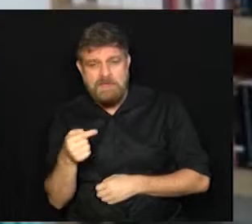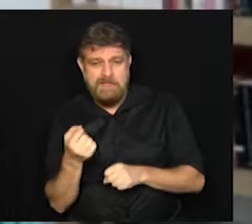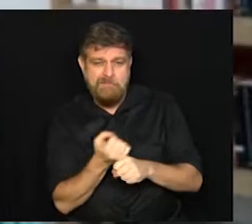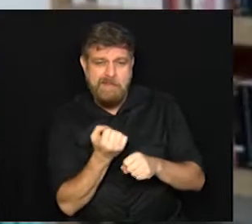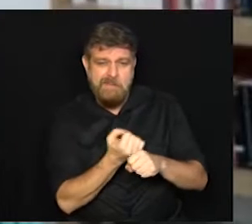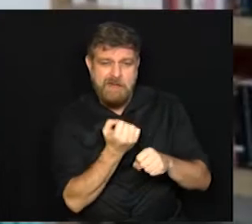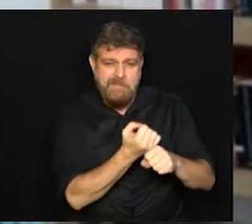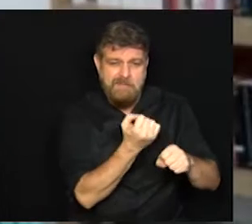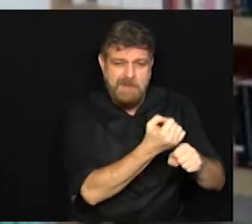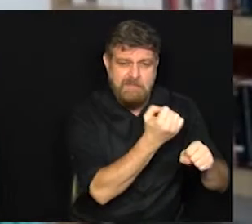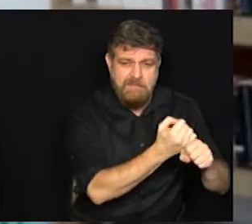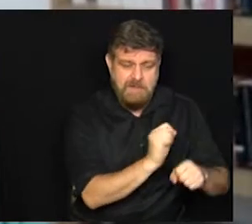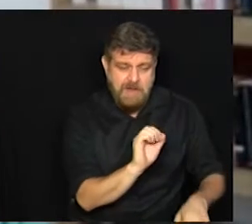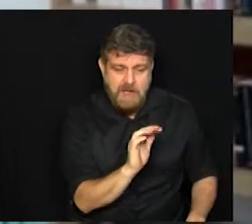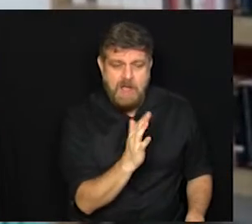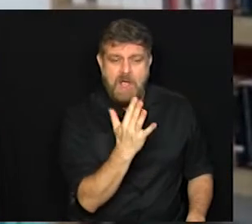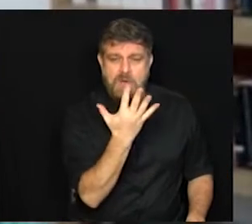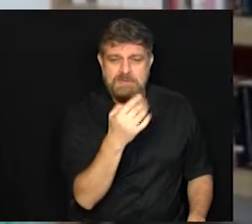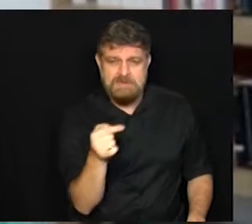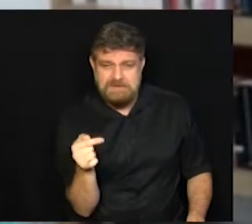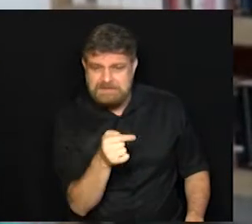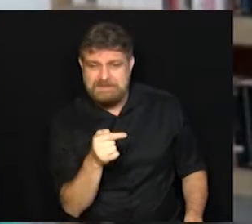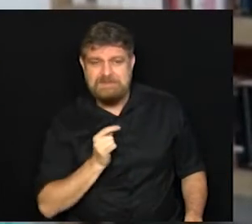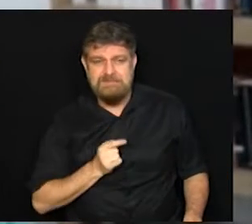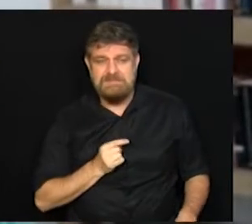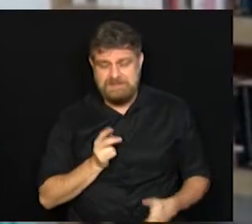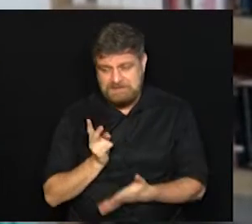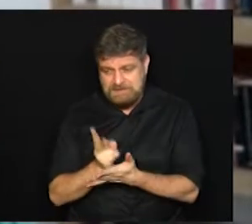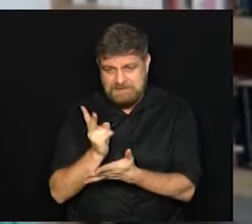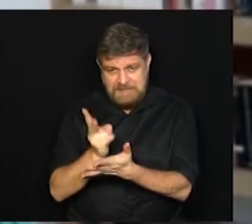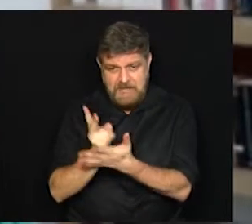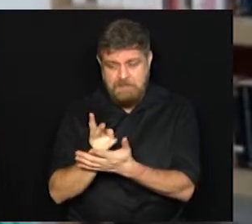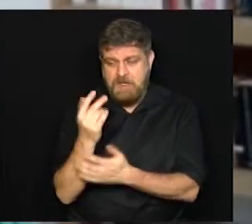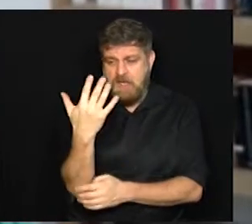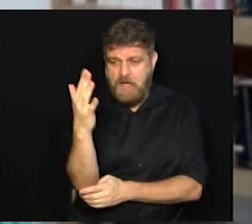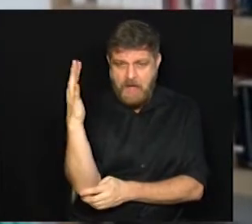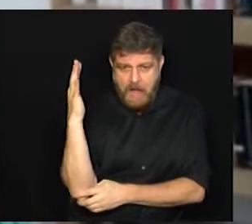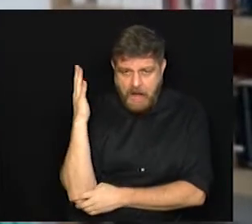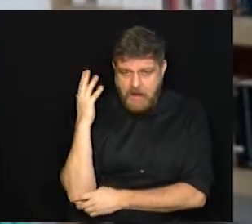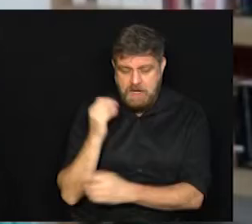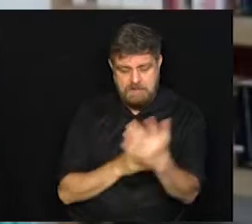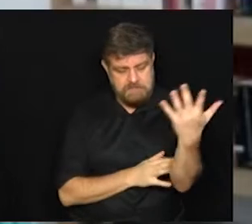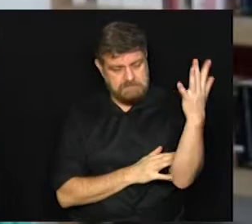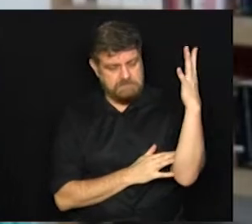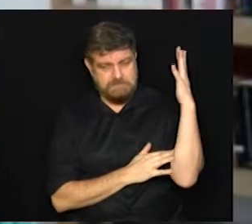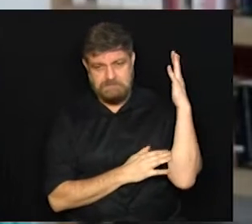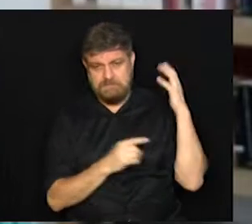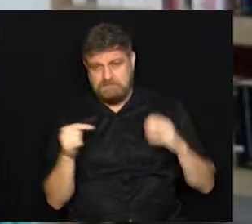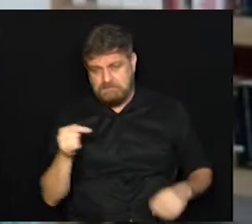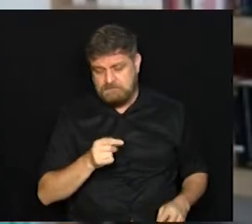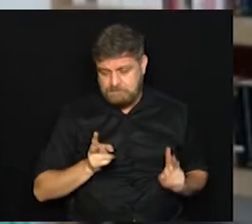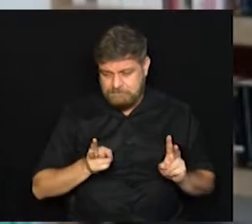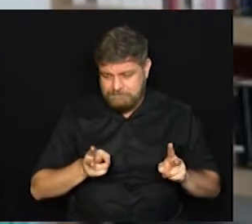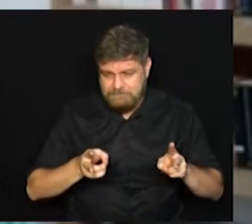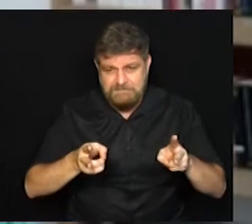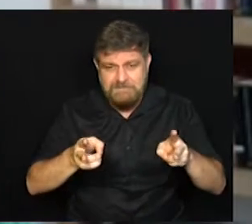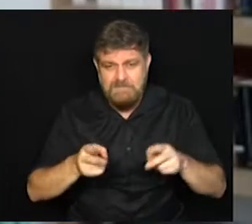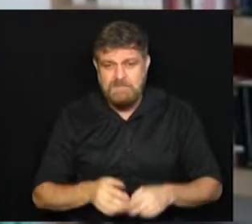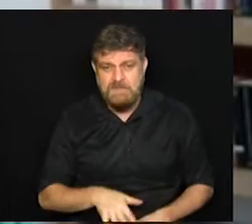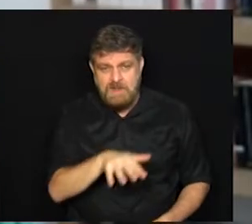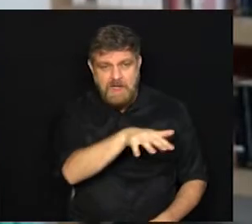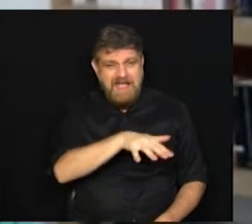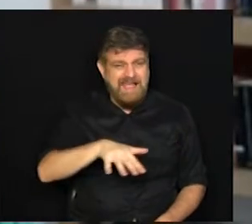possam acontecer, preservando, inclusive, né, os indivíduos arbóreos que estão ainda mais em